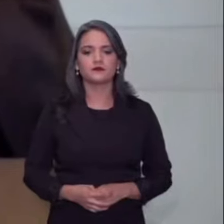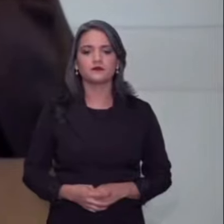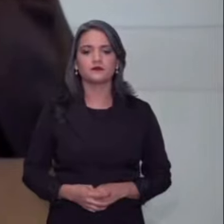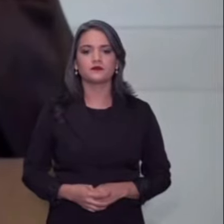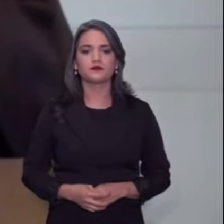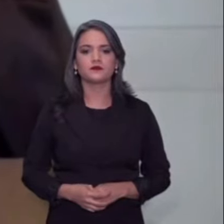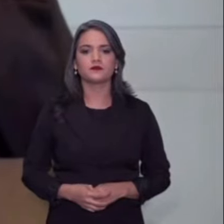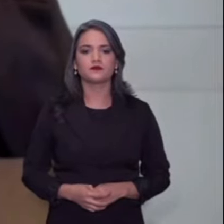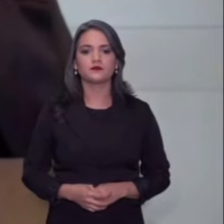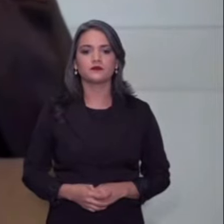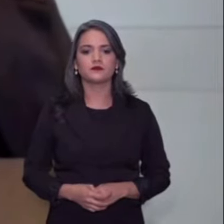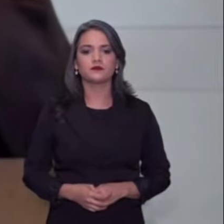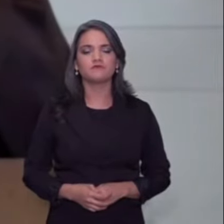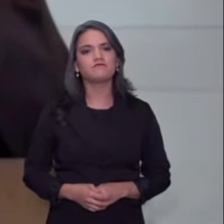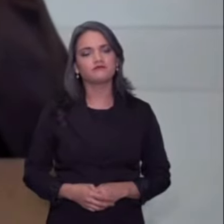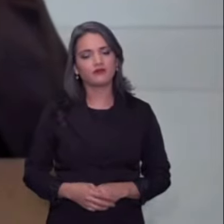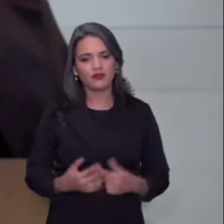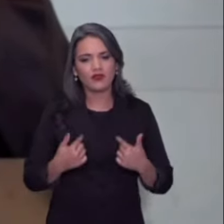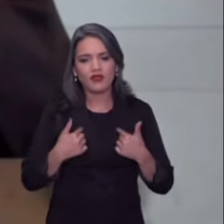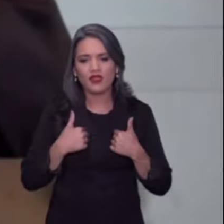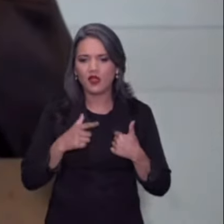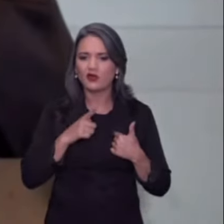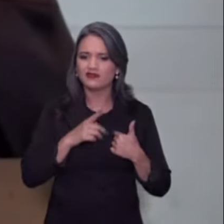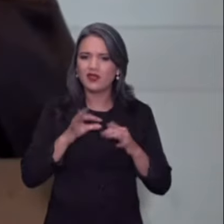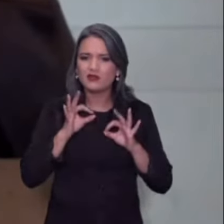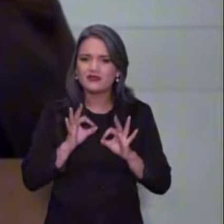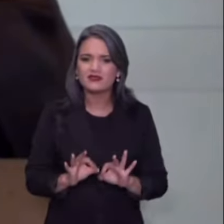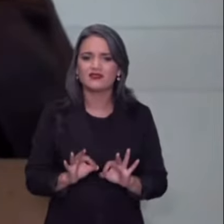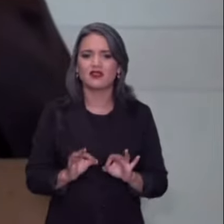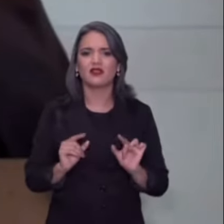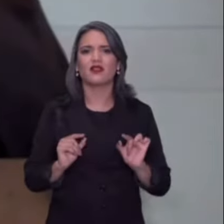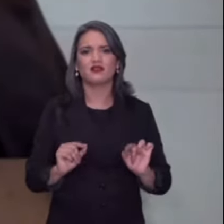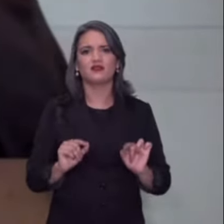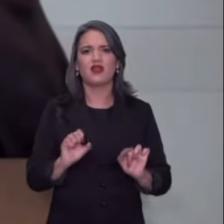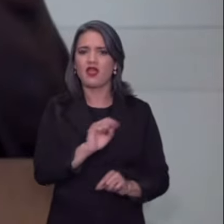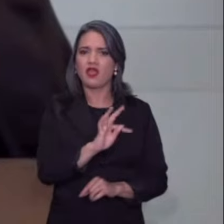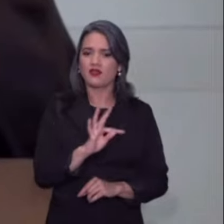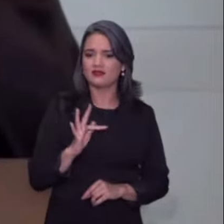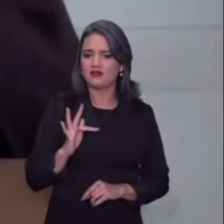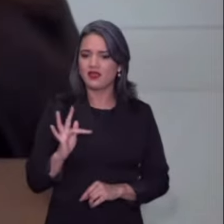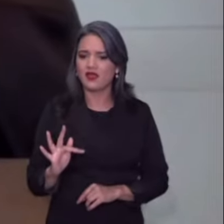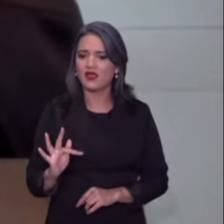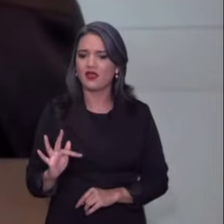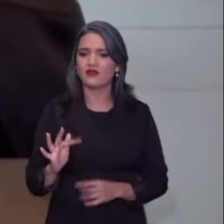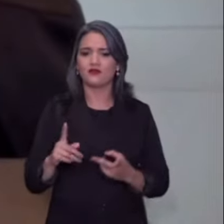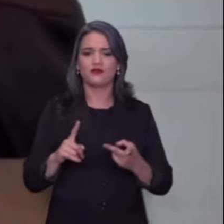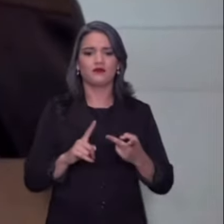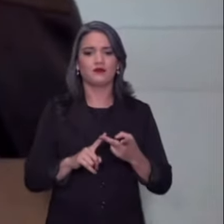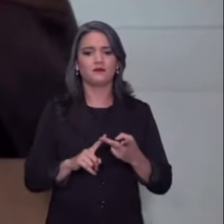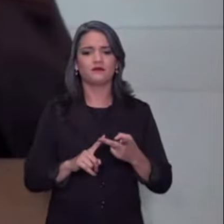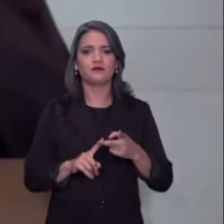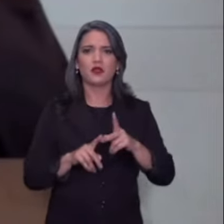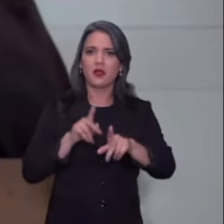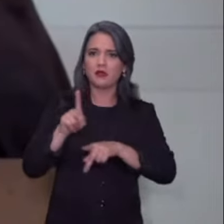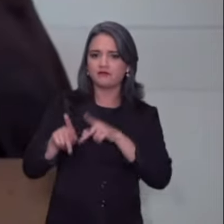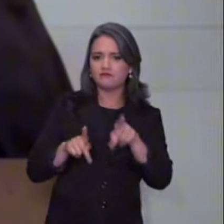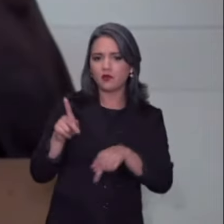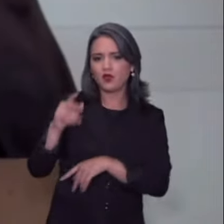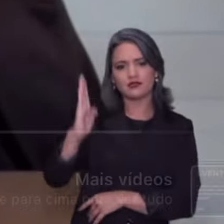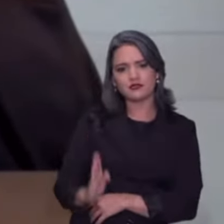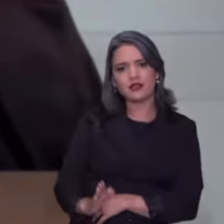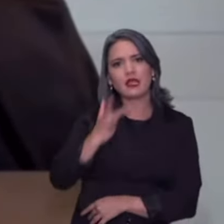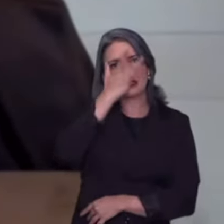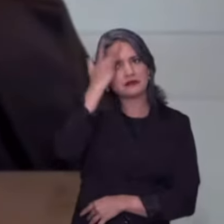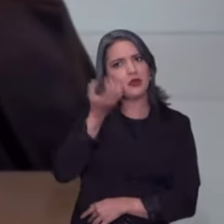tenho absoluta convicção que o Supremo Tribunal Federal, a população brasileira, as pessoas de